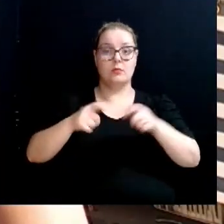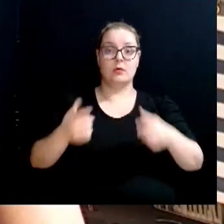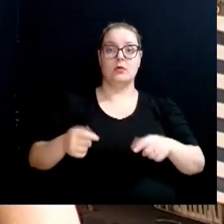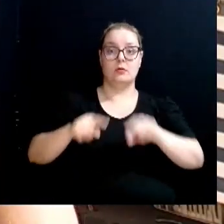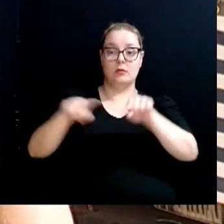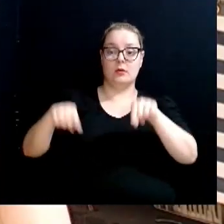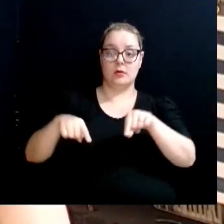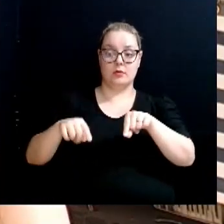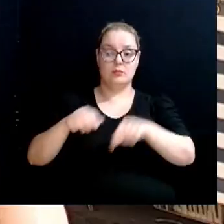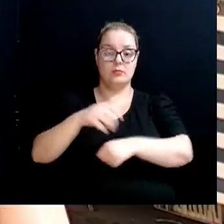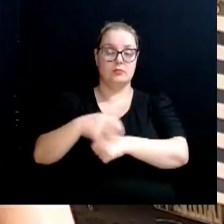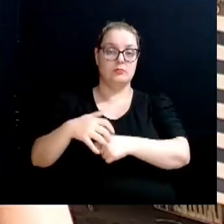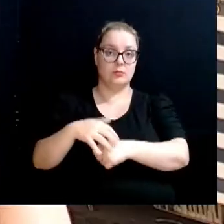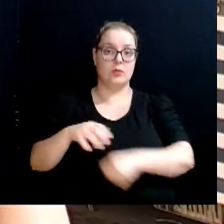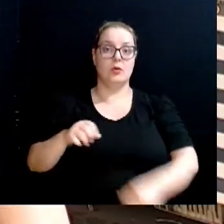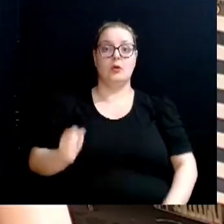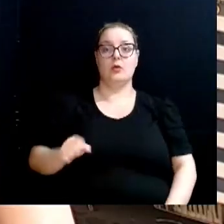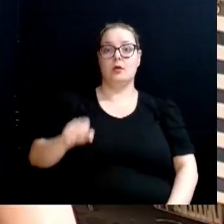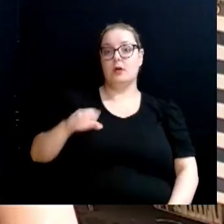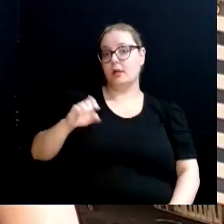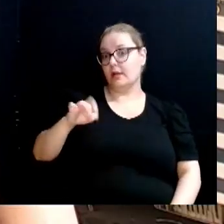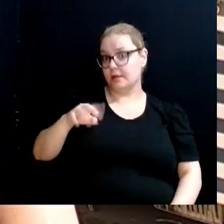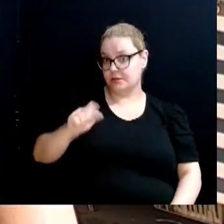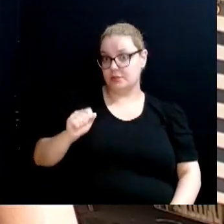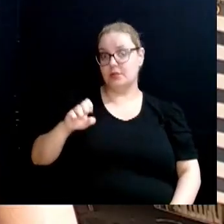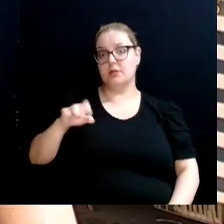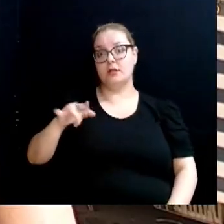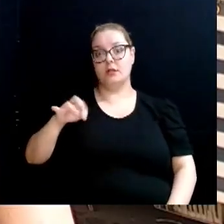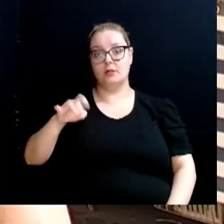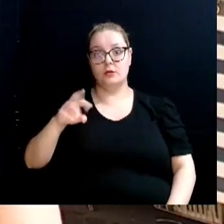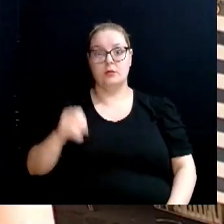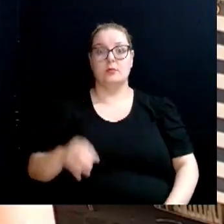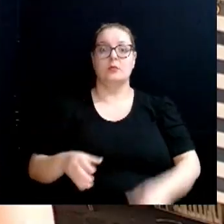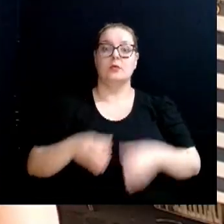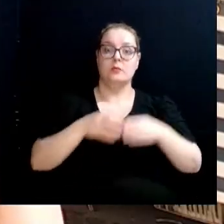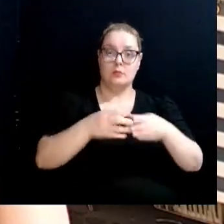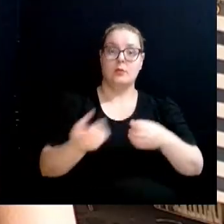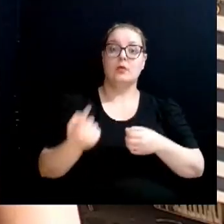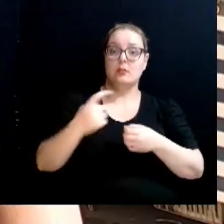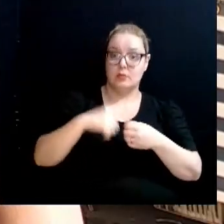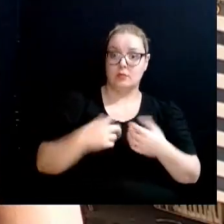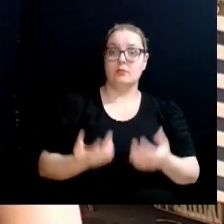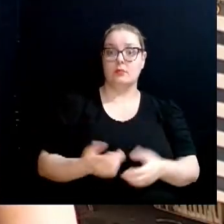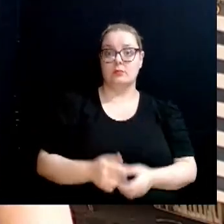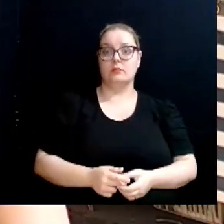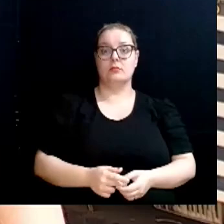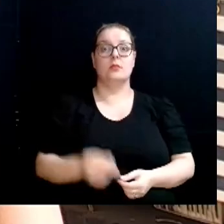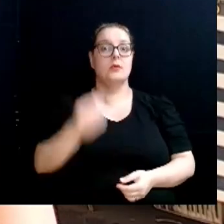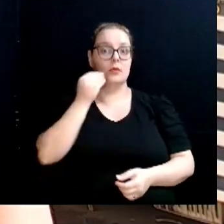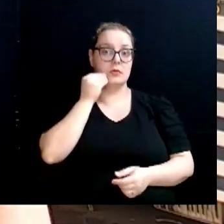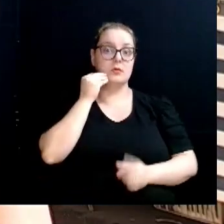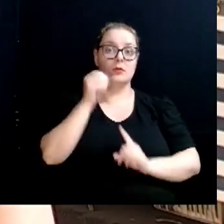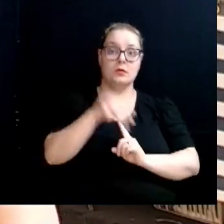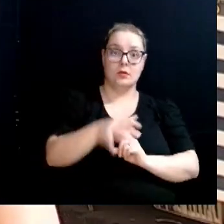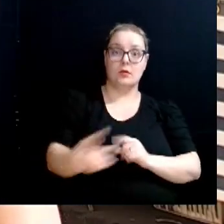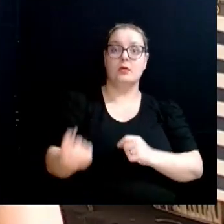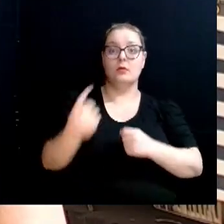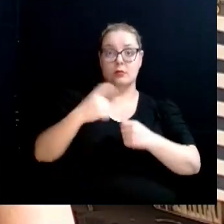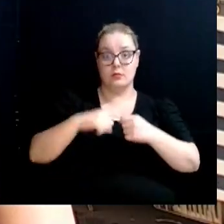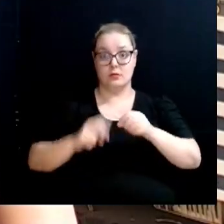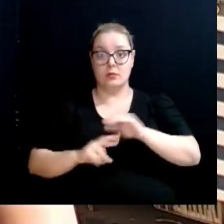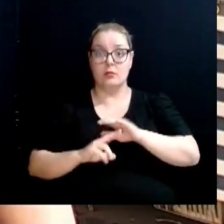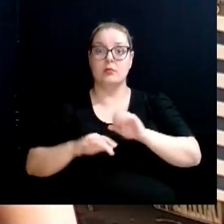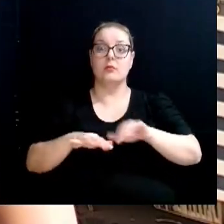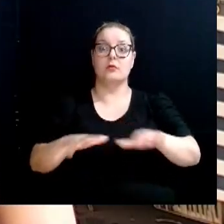acho que foi mais pra gente retomar esse convívio, né, tentar influenciar as pessoas a voltarem para as feiras, a voltar a